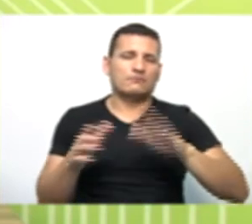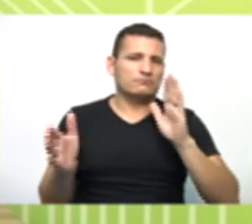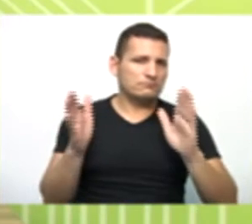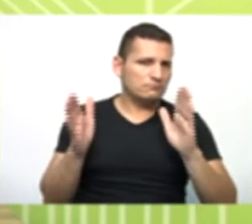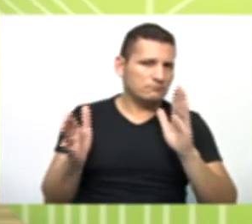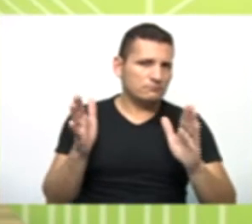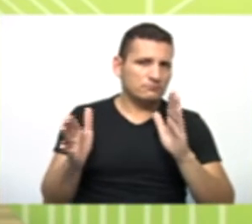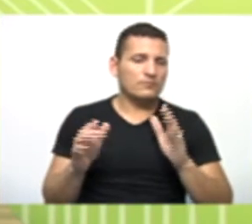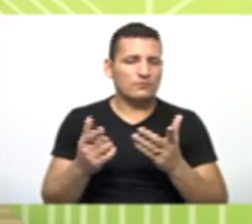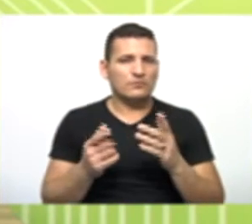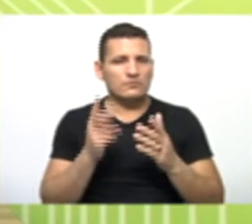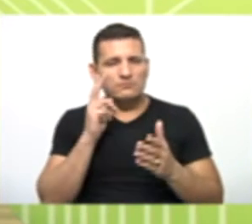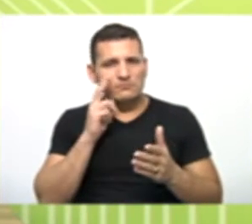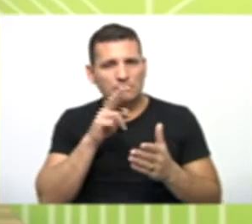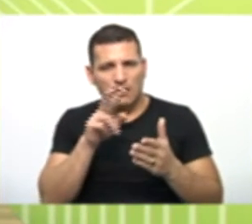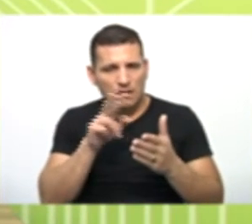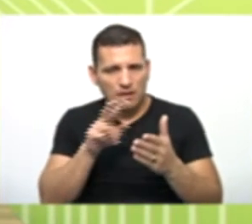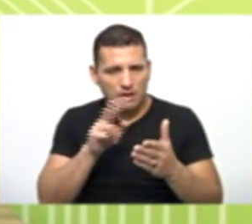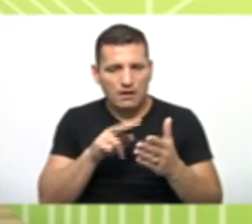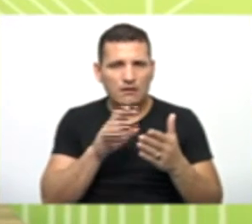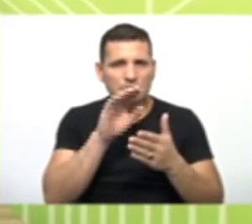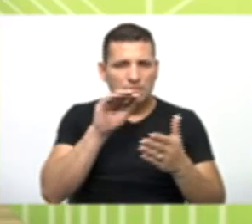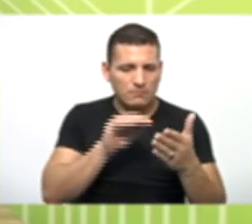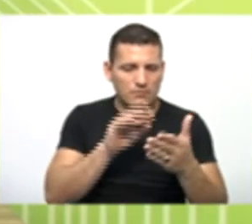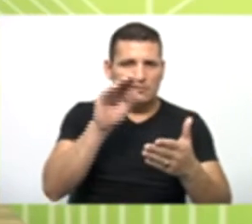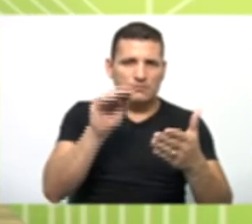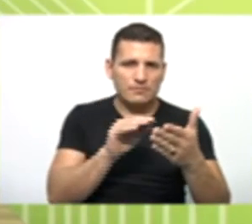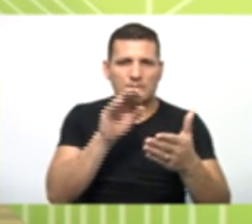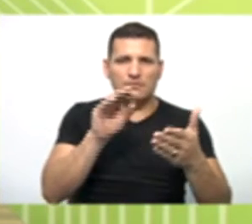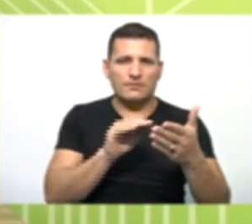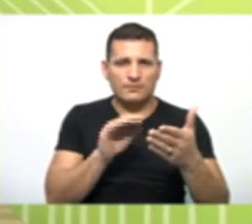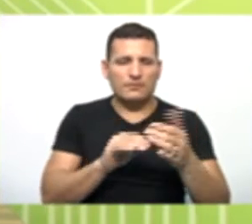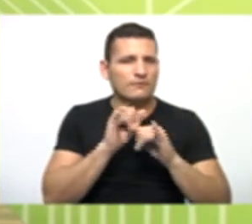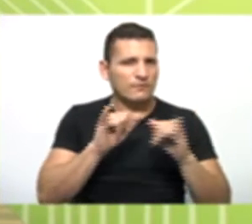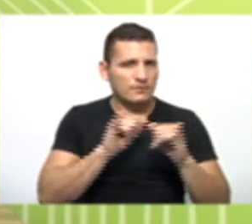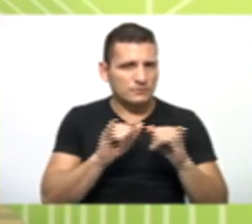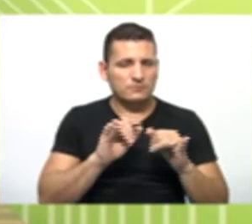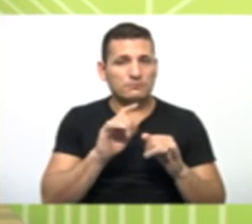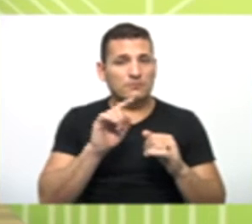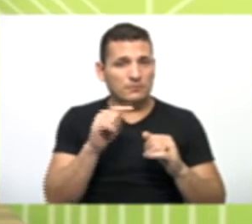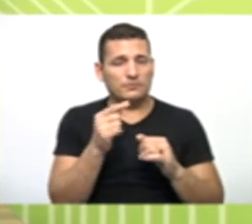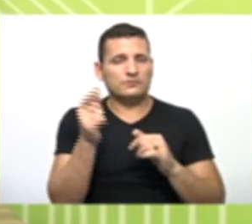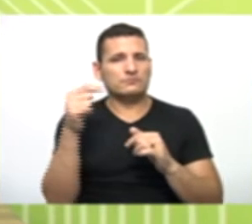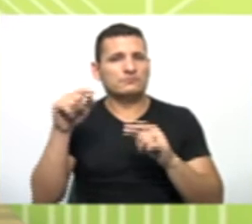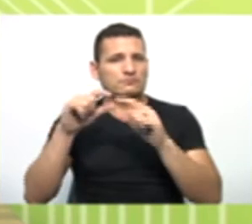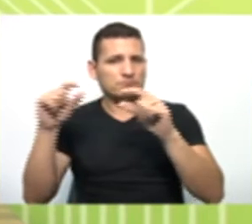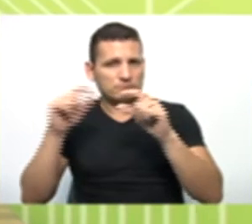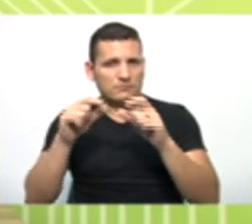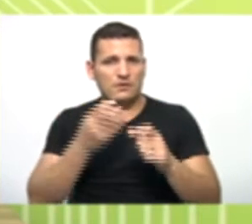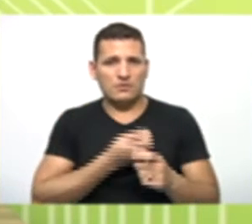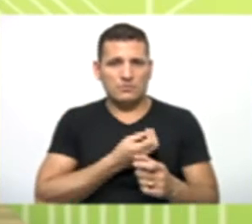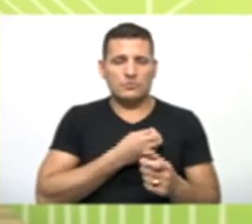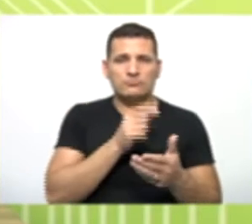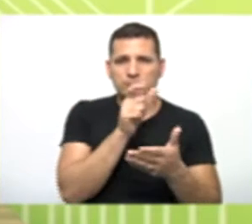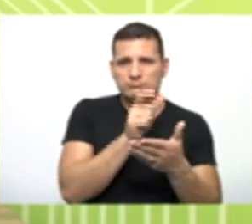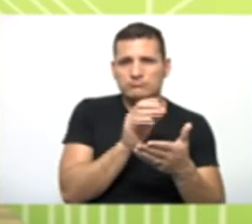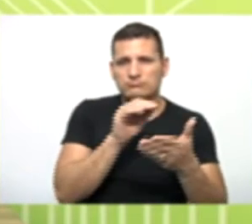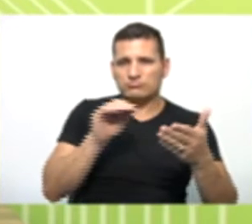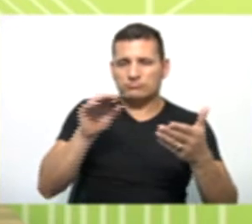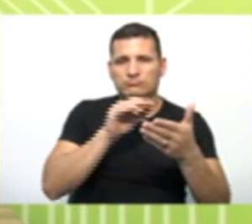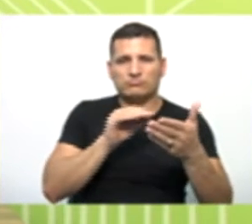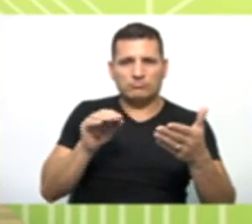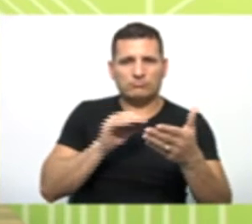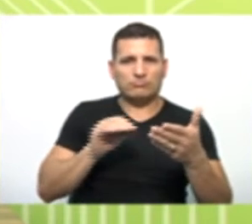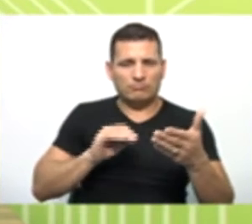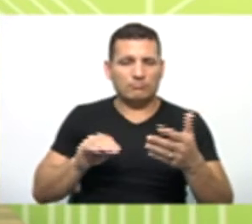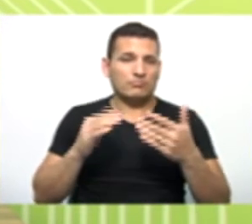vai destacando ali do lado do exercício todas as informações. Pegue a fórmula, coloca, substitui os valores. Gente, eu digo, é a